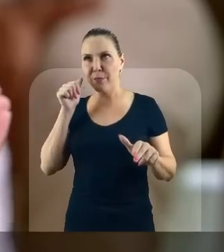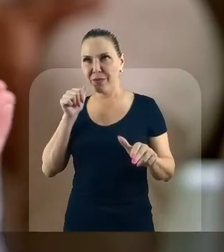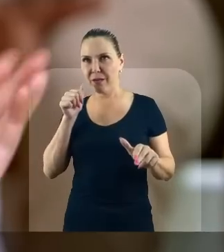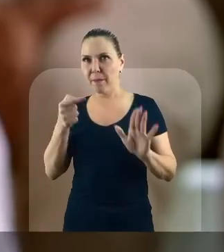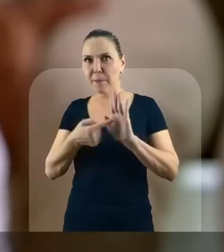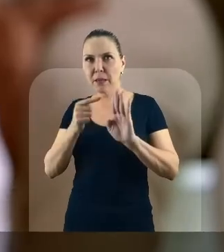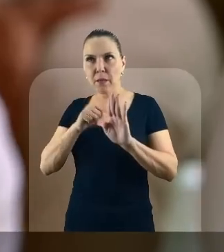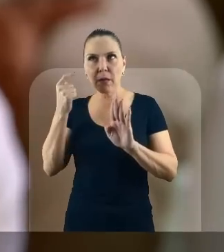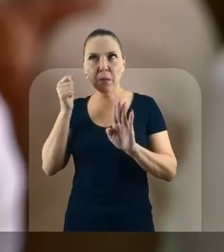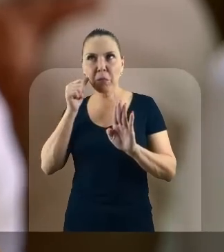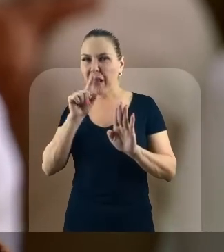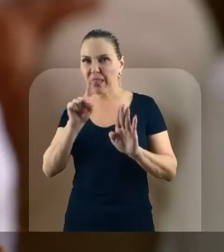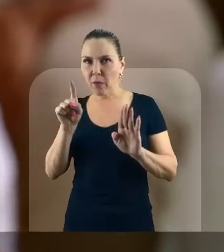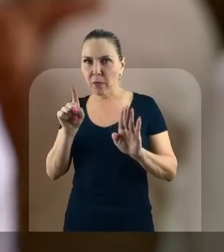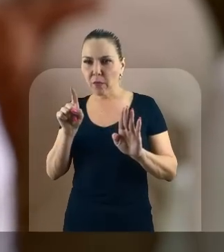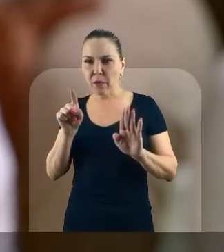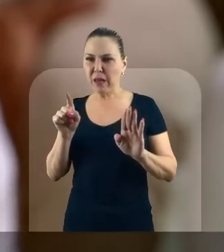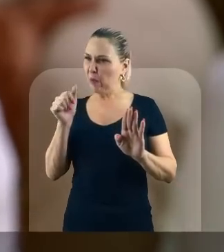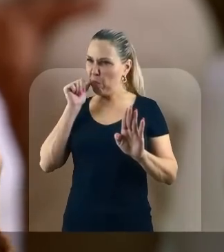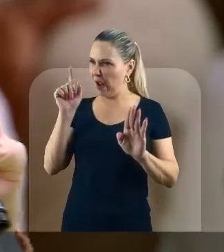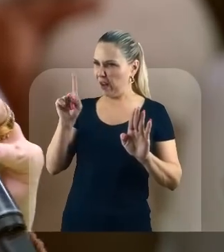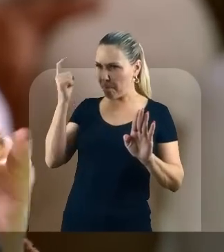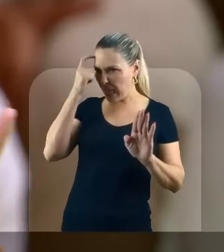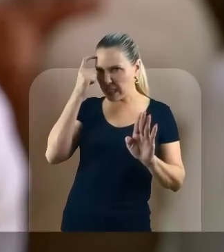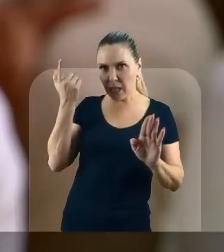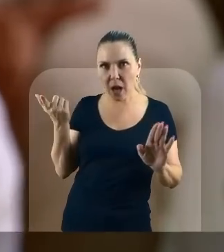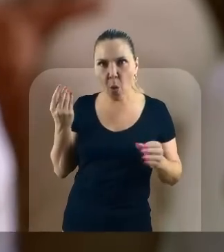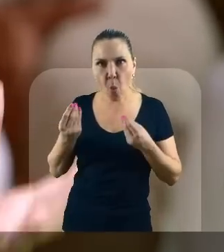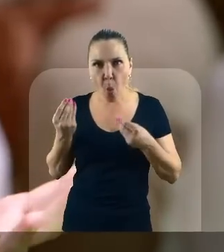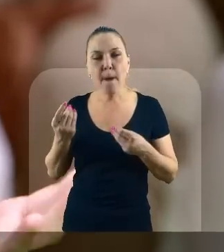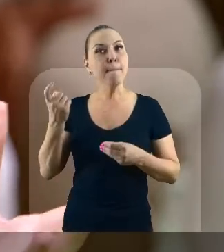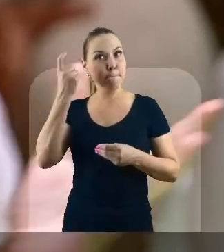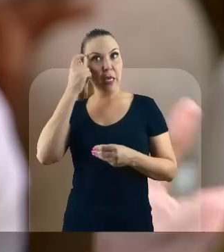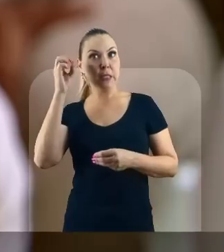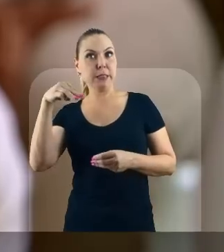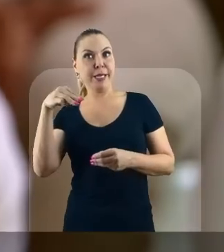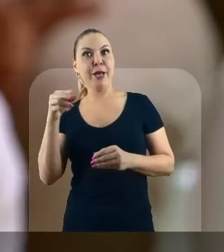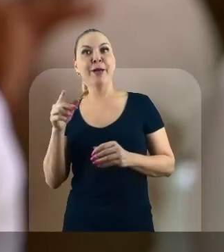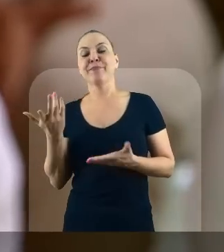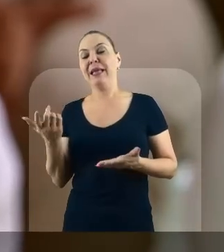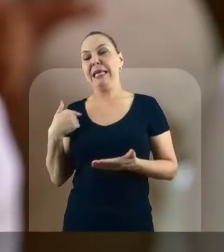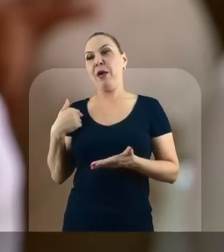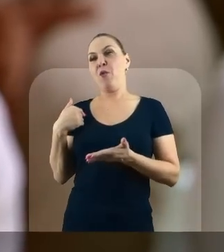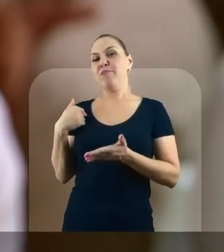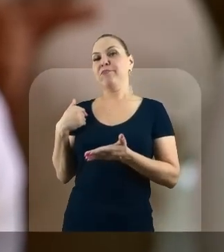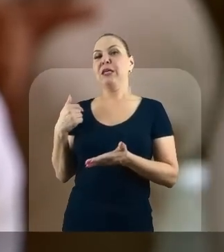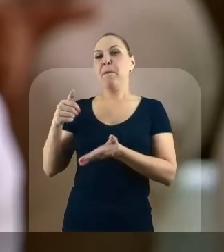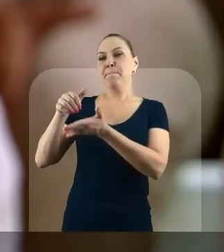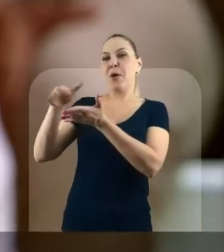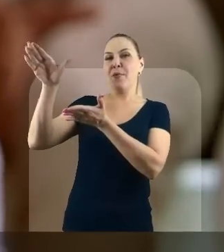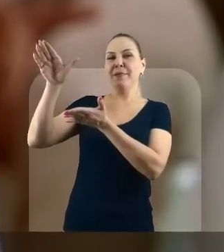Nossa, que bacana. Muito interessante, não é? Ué, e as mulheres não pensam? Tanto pensam que eu logo fui expulsa da bancada da